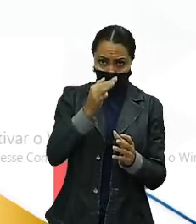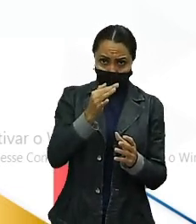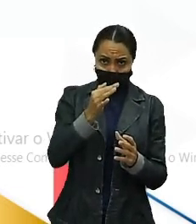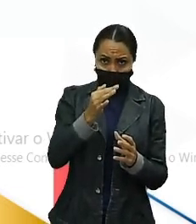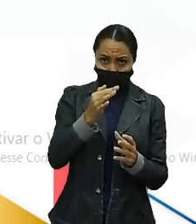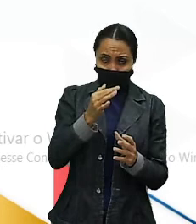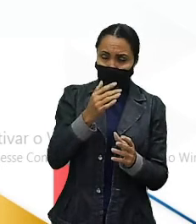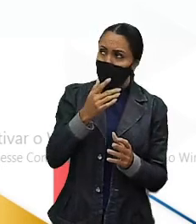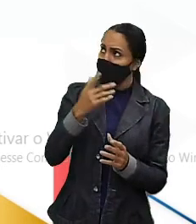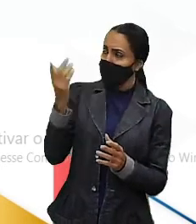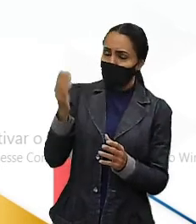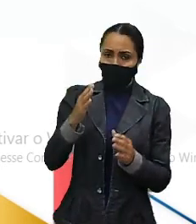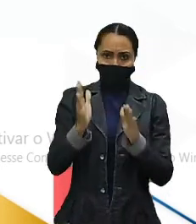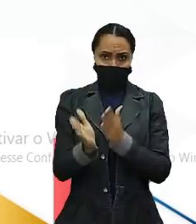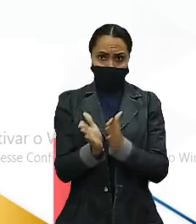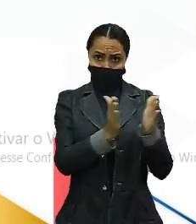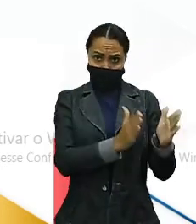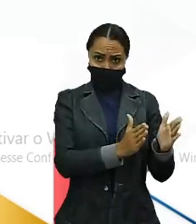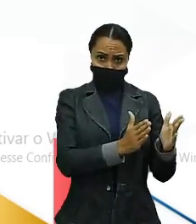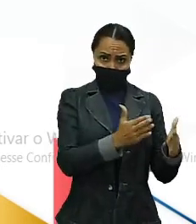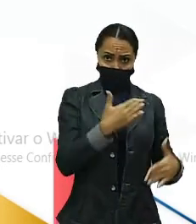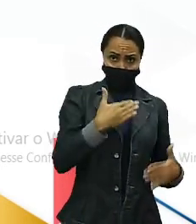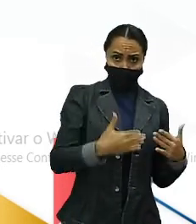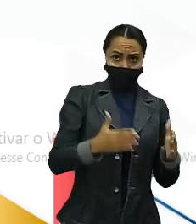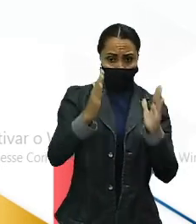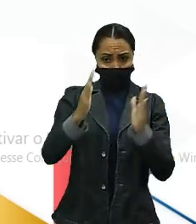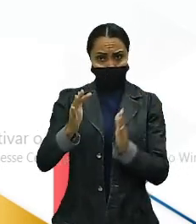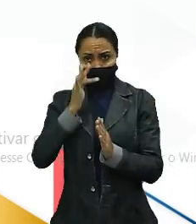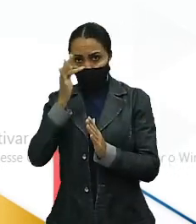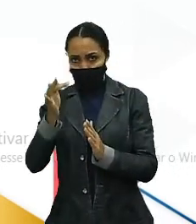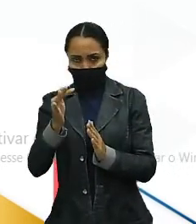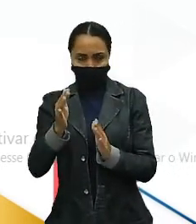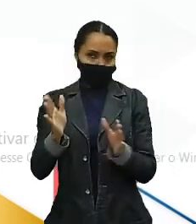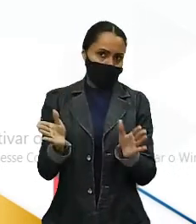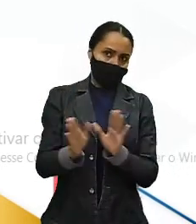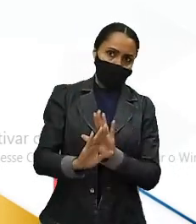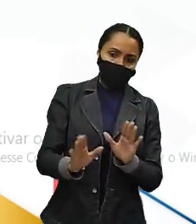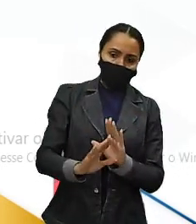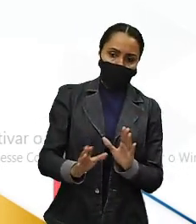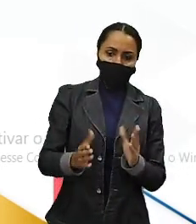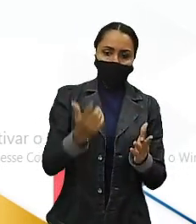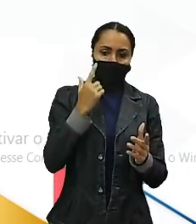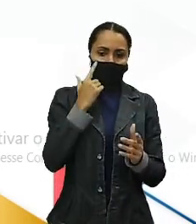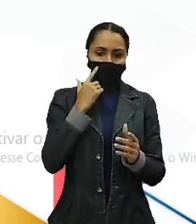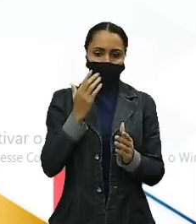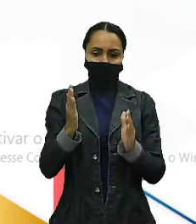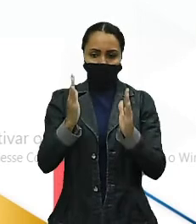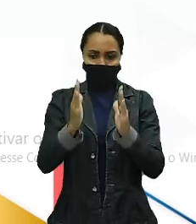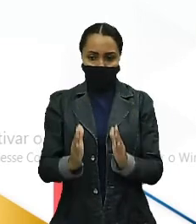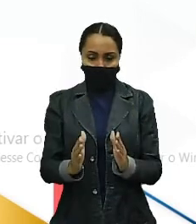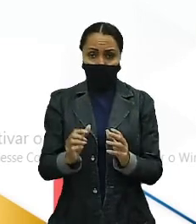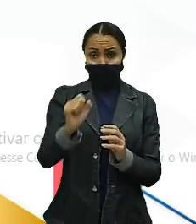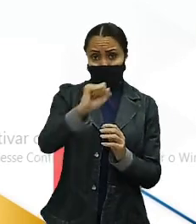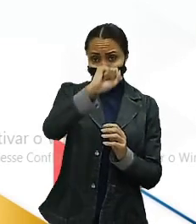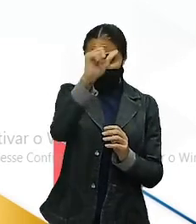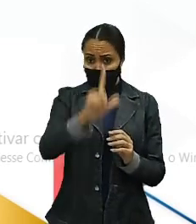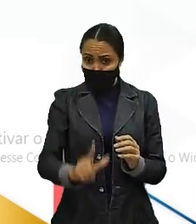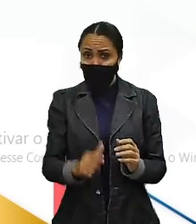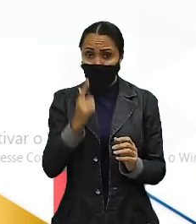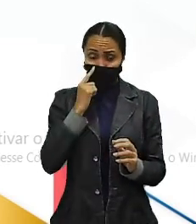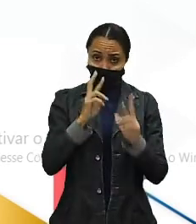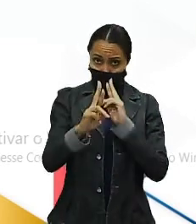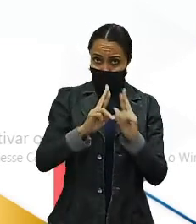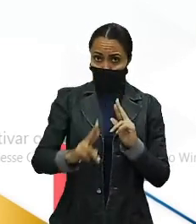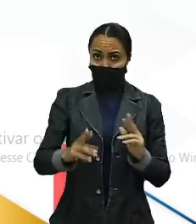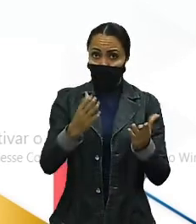joaninha, metade joaninha, metade uma flor, não vi. Então é claro que é outra metade da joaninha que está em azul aí, já estou respondendo para você, tá